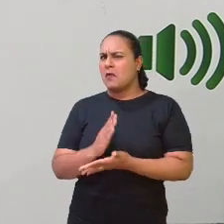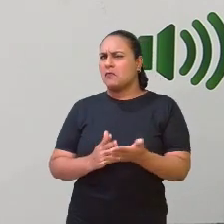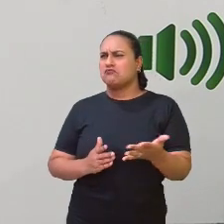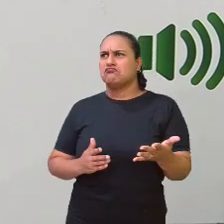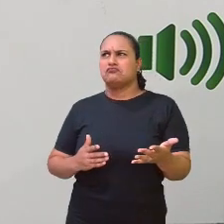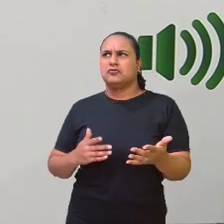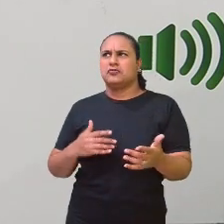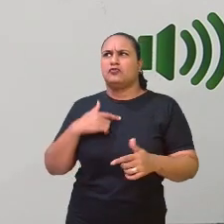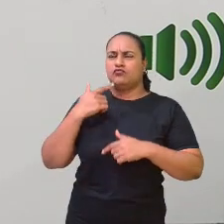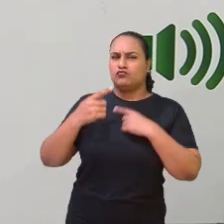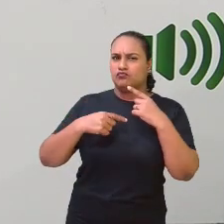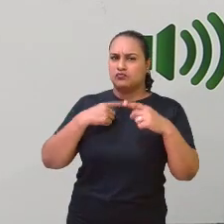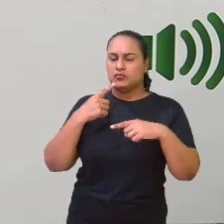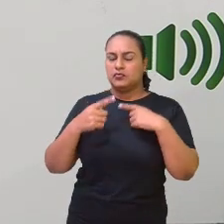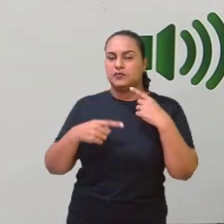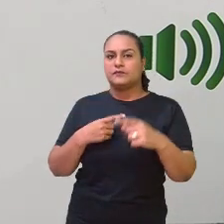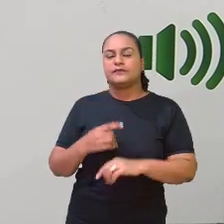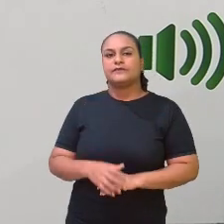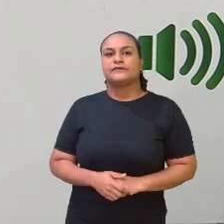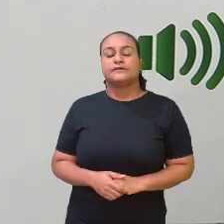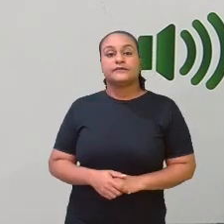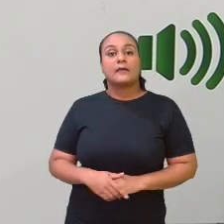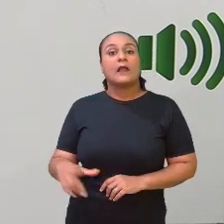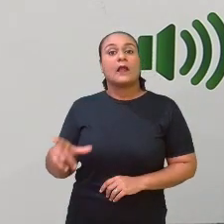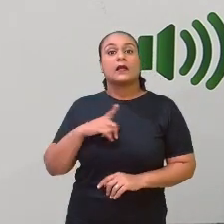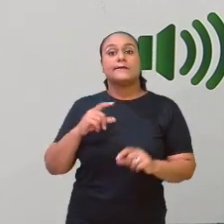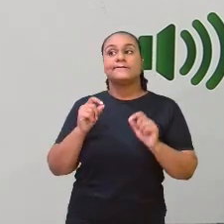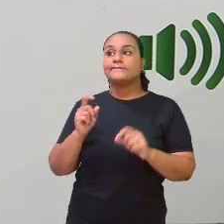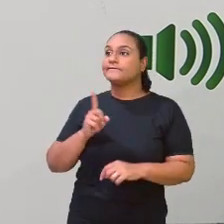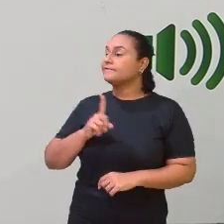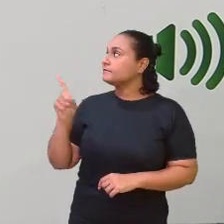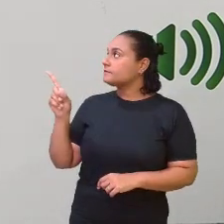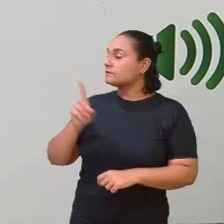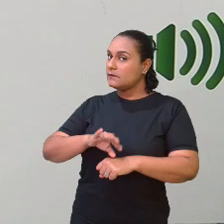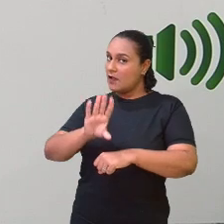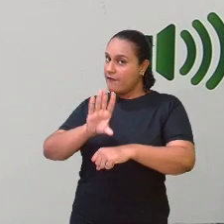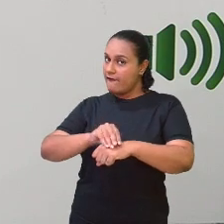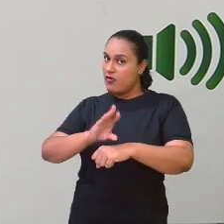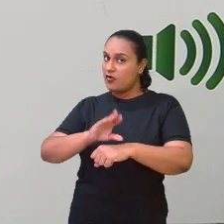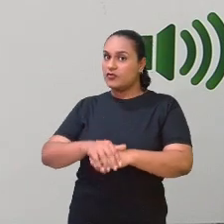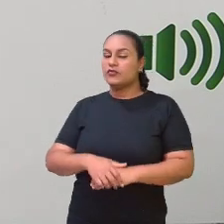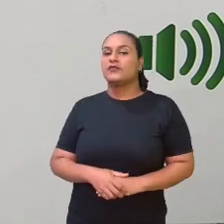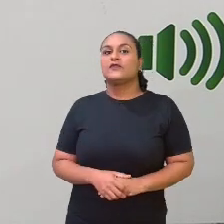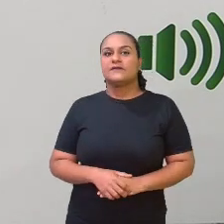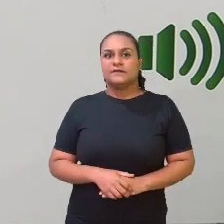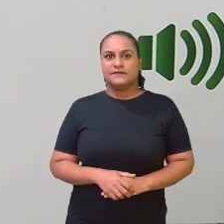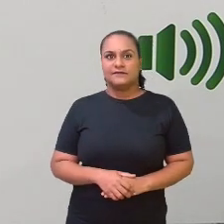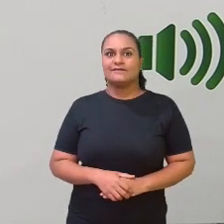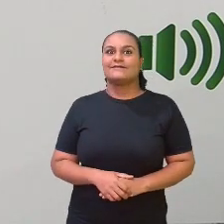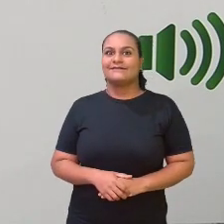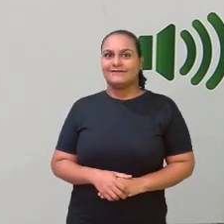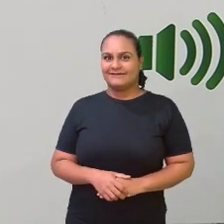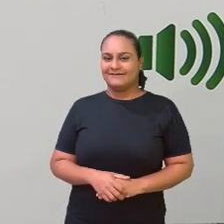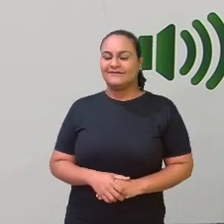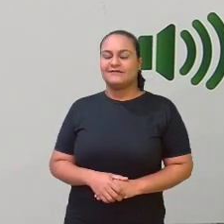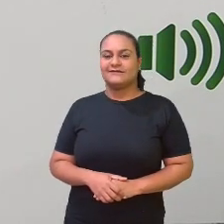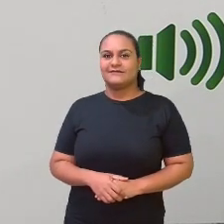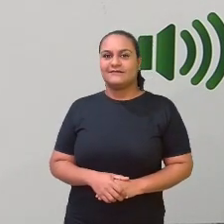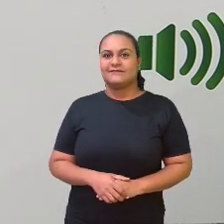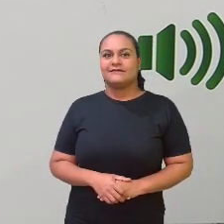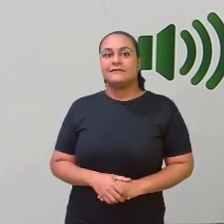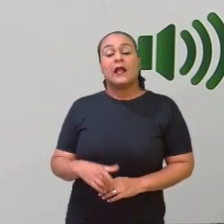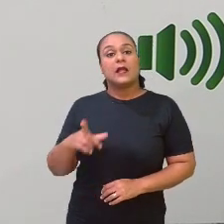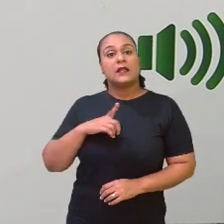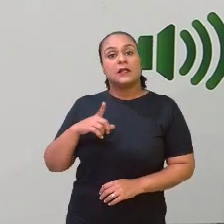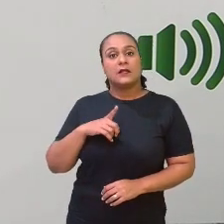dúvida, né? E nós temos aí a fotografia, essa, olha só, que a gente chama de foto, né? Então,